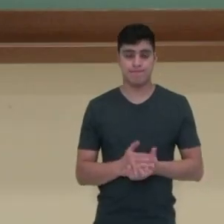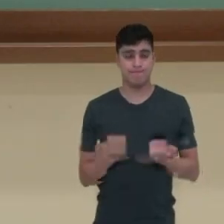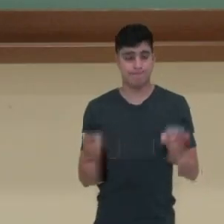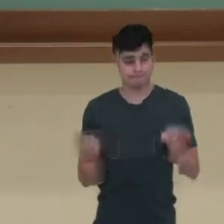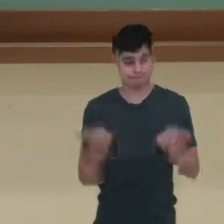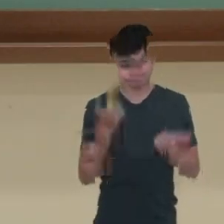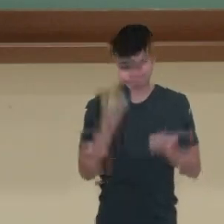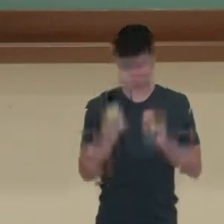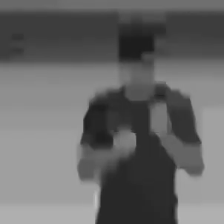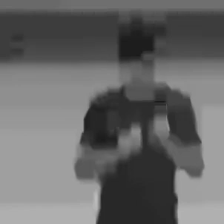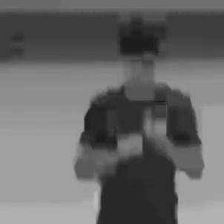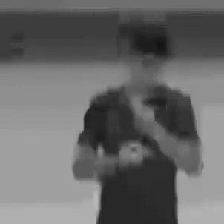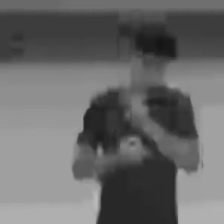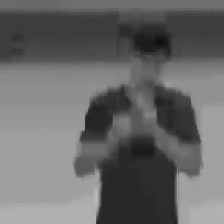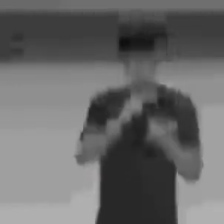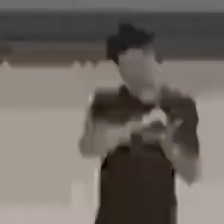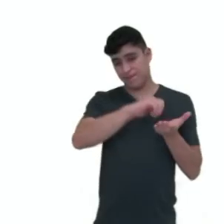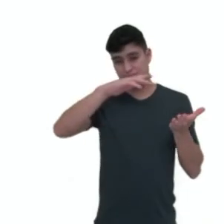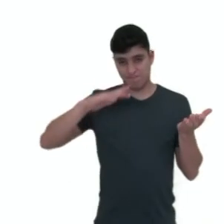Vamos ver como fica a possível resposta?